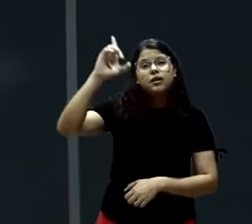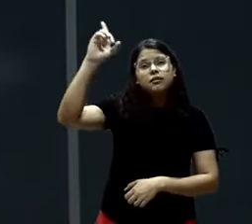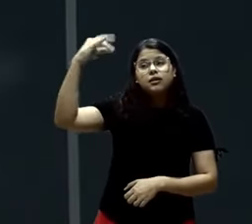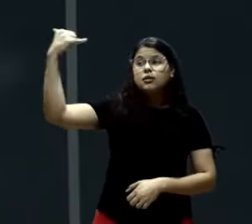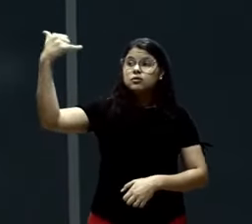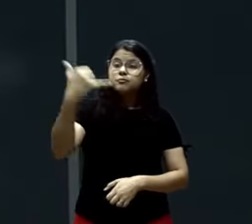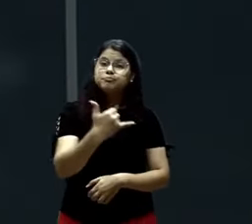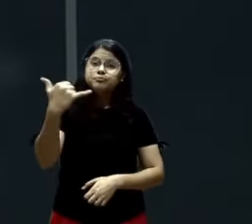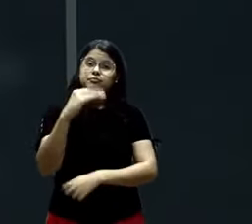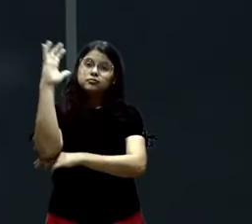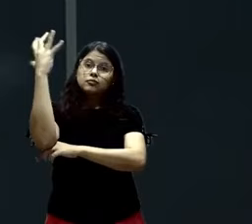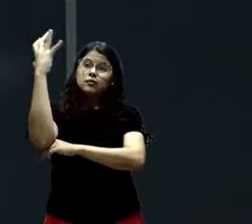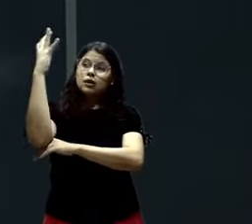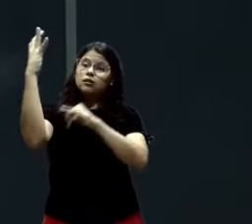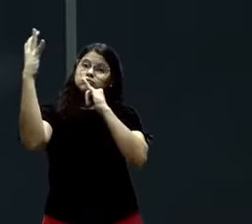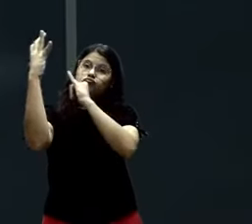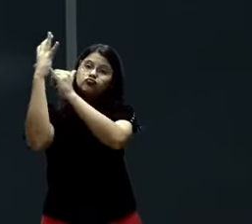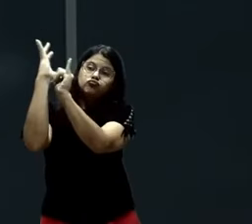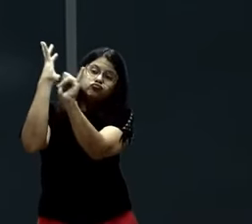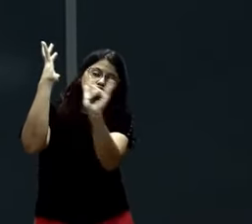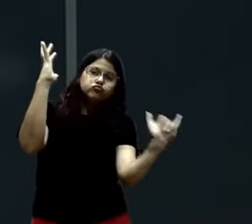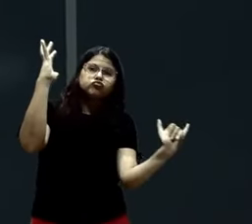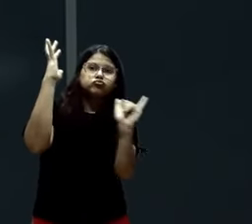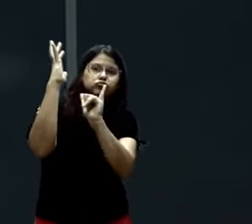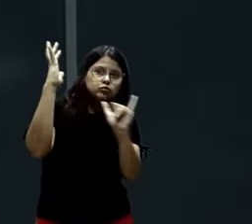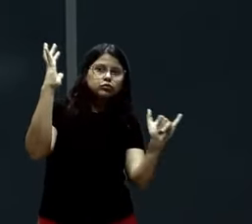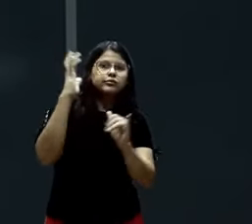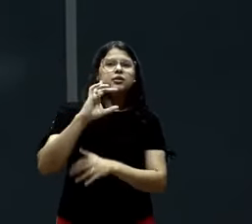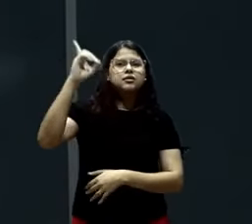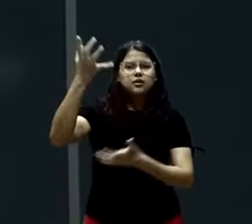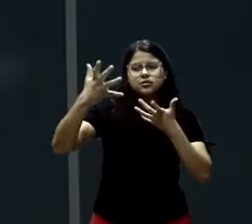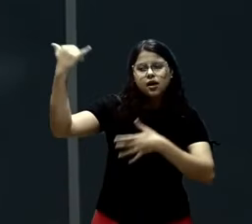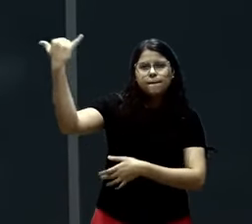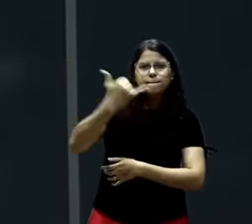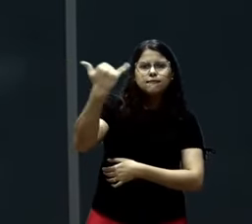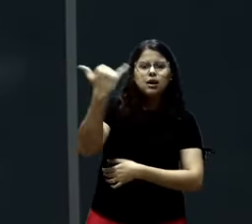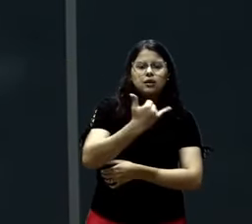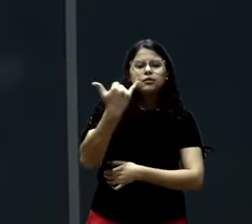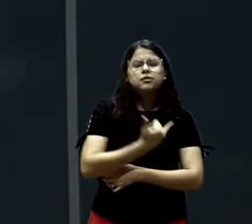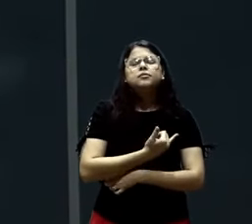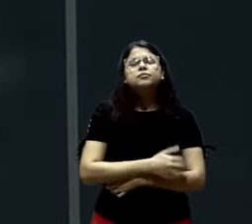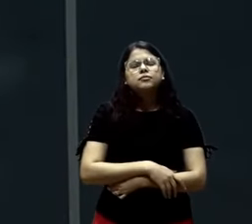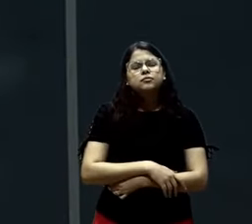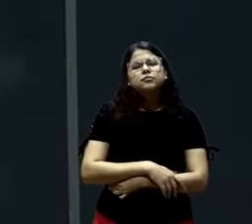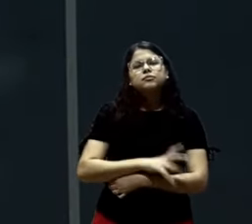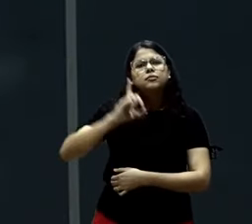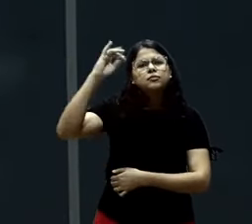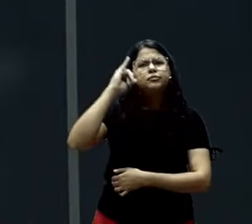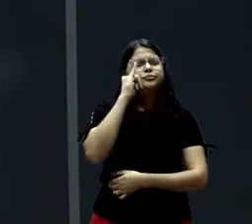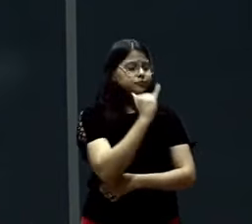Moisés. Deus quer falar com Moisés. E Deus diz para Moisés o seguinte: ei,